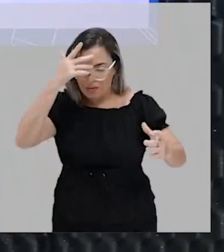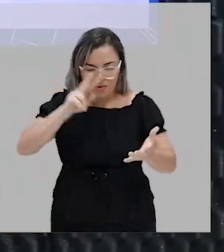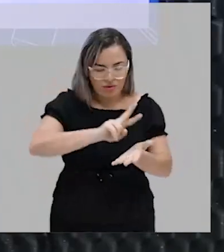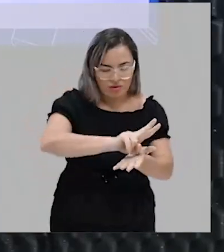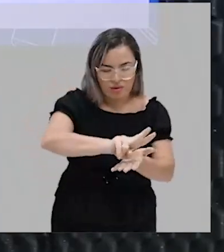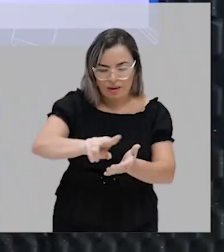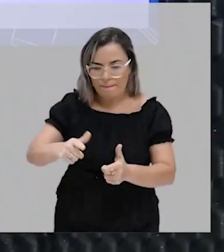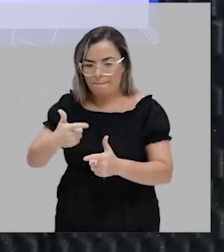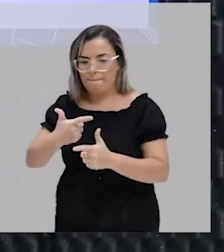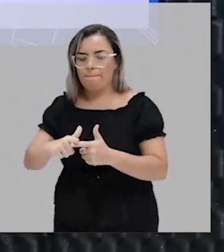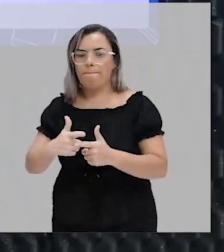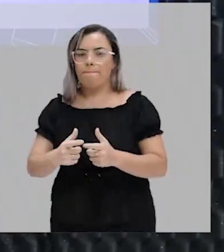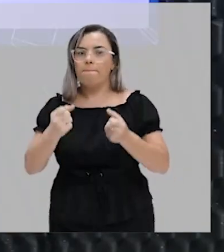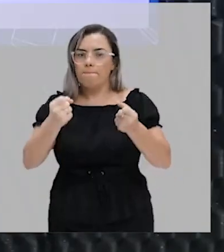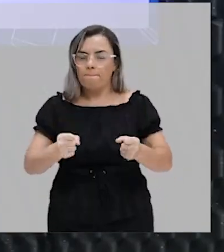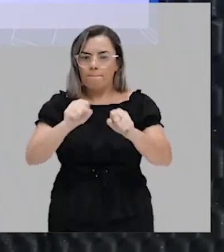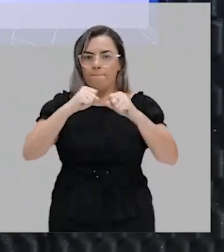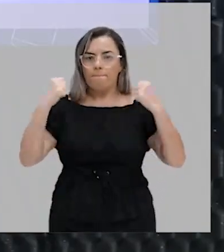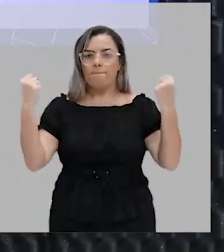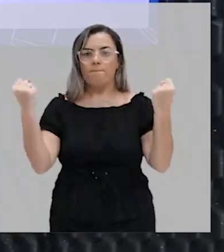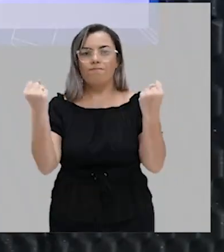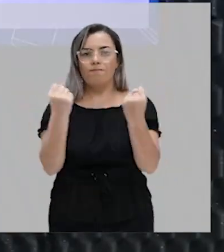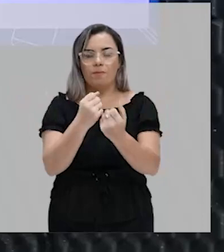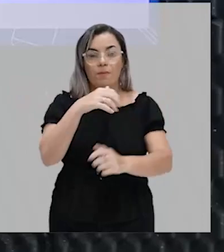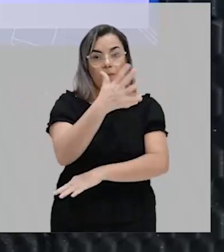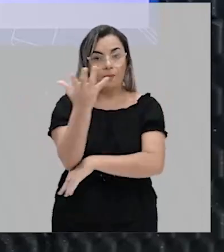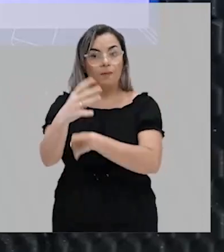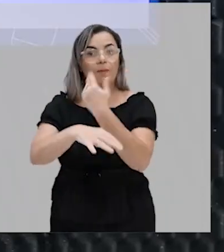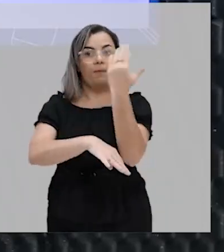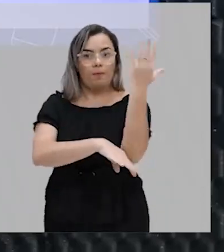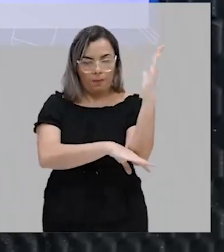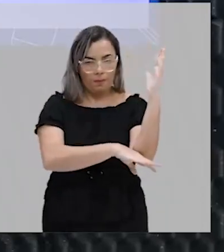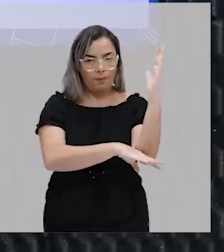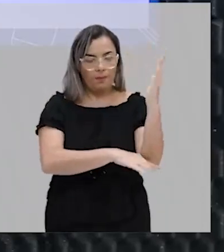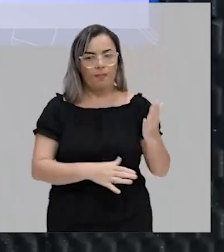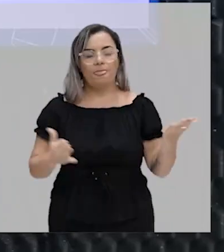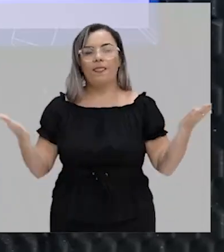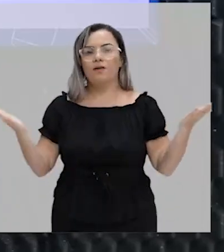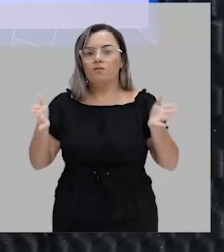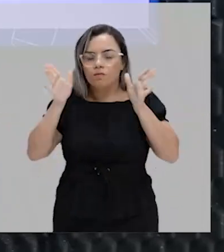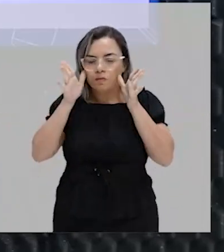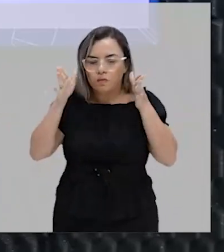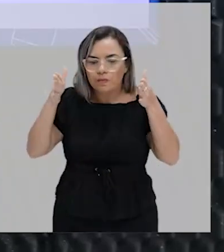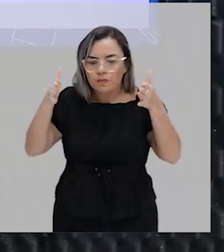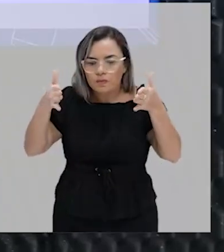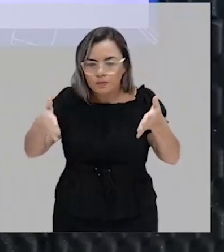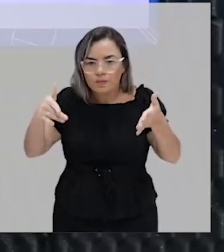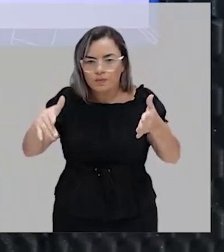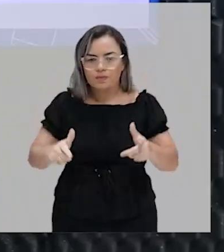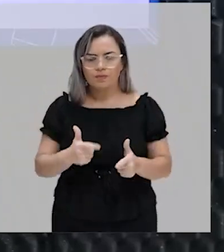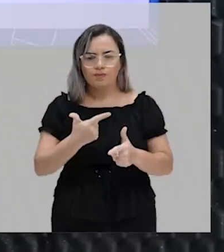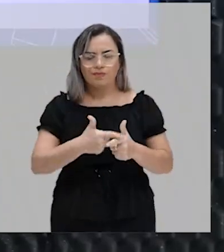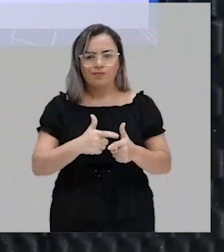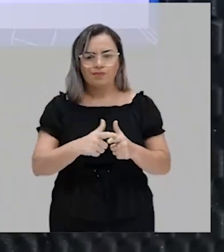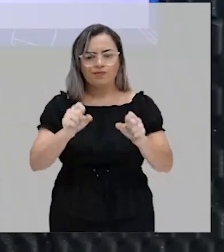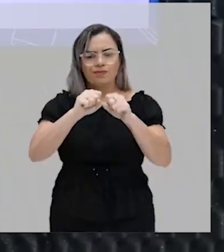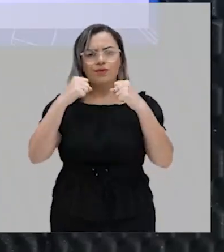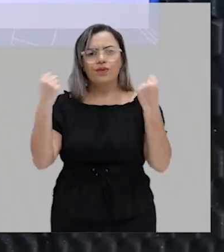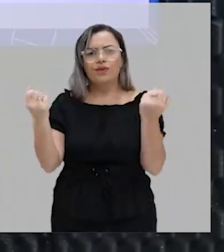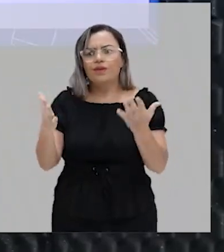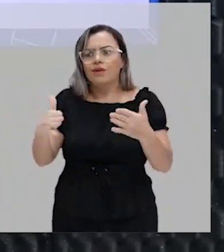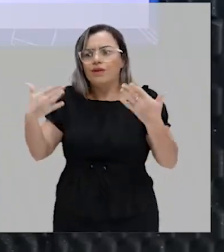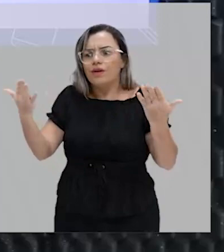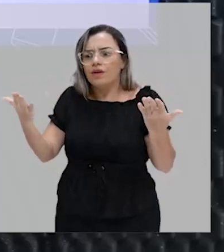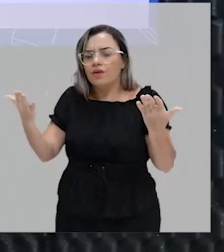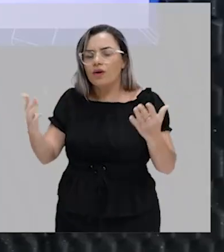Essas problemáticas podem ser sociais e ambientais. Hoje, nós vamos focar nas problemáticas sociais. Marcos, e os problemas ambientais urbanos?